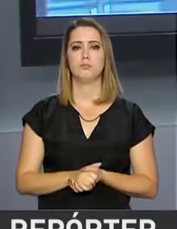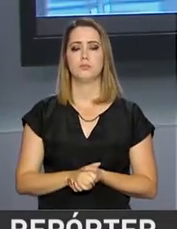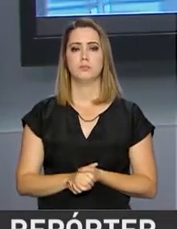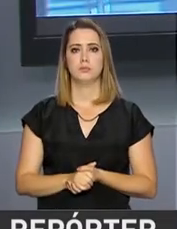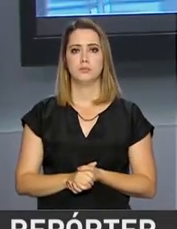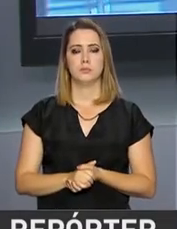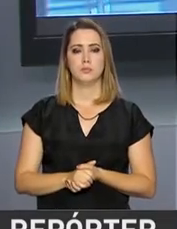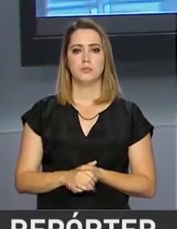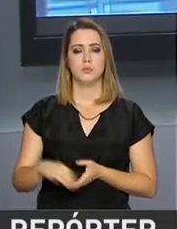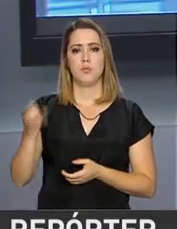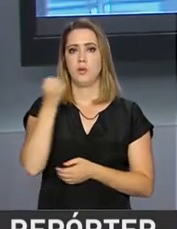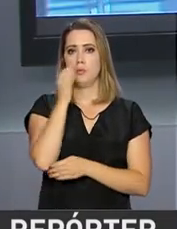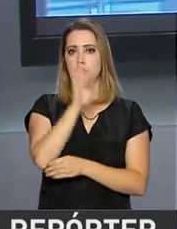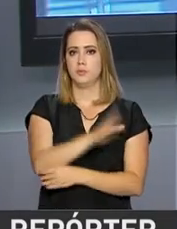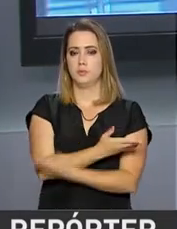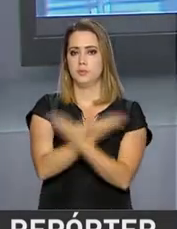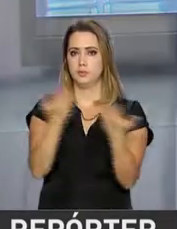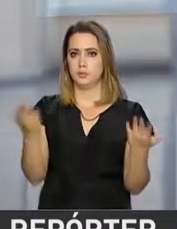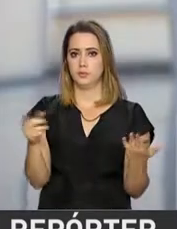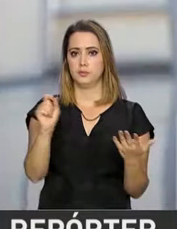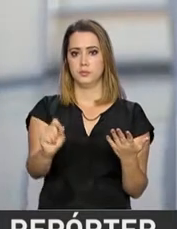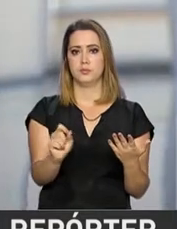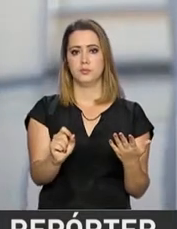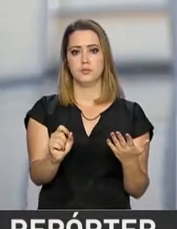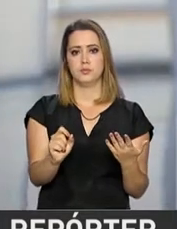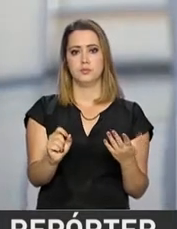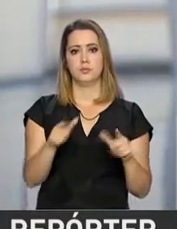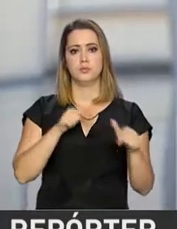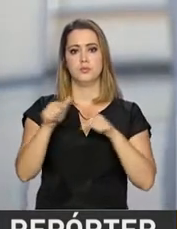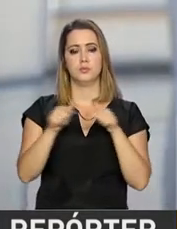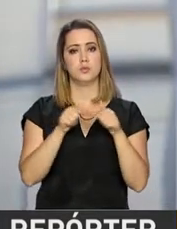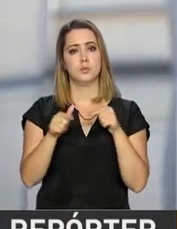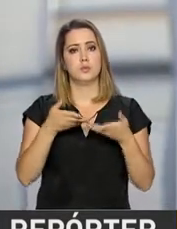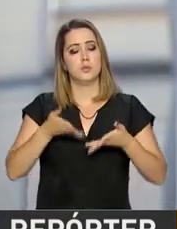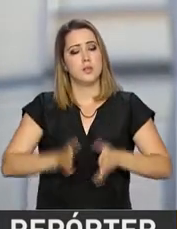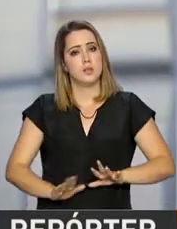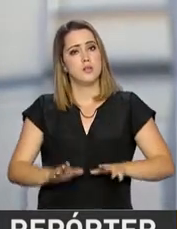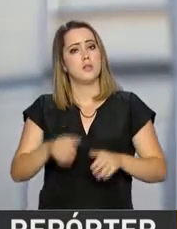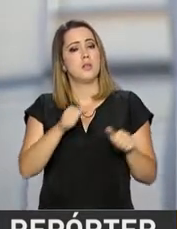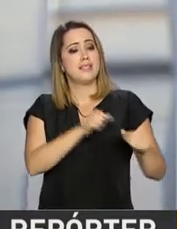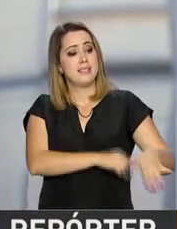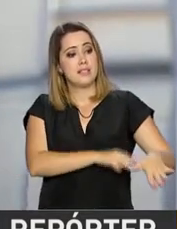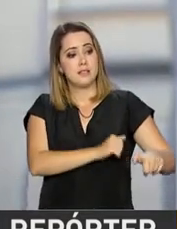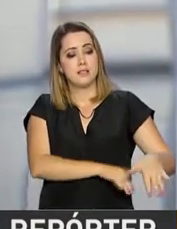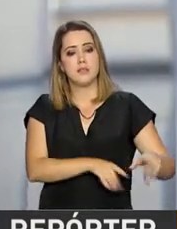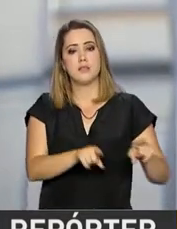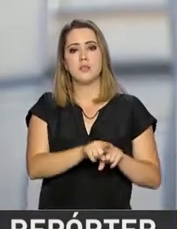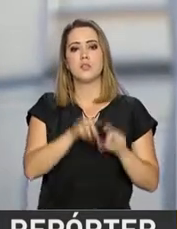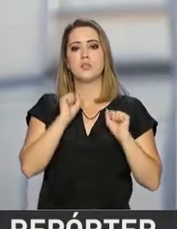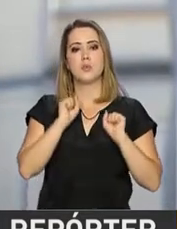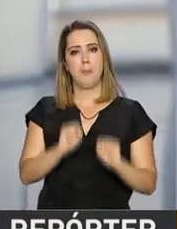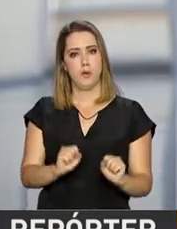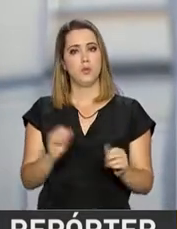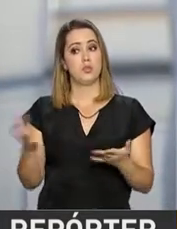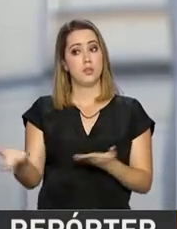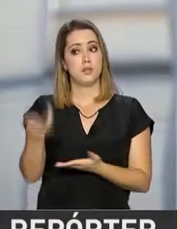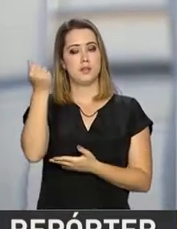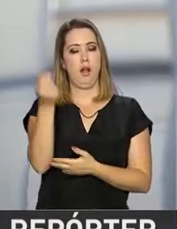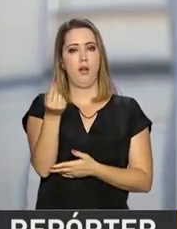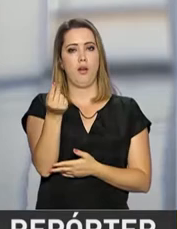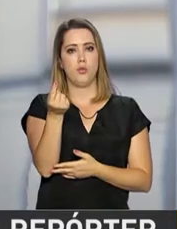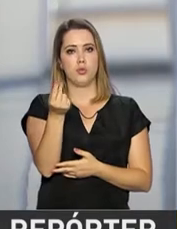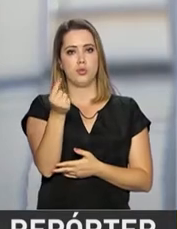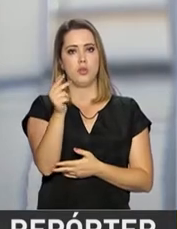boa tarde thaissa boa tarde a todos os trabalhadores que nasceram no mês de setembro já podem sacar o pagamento